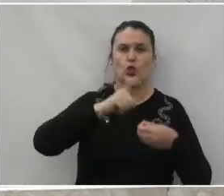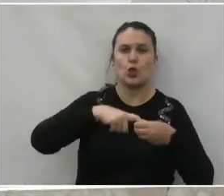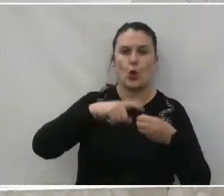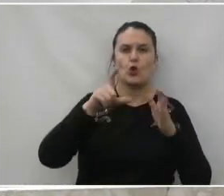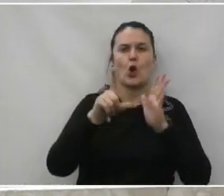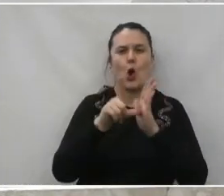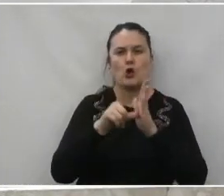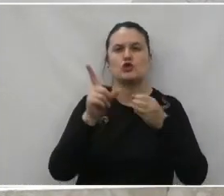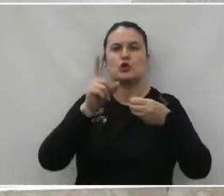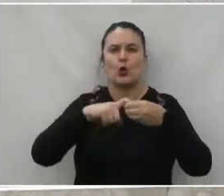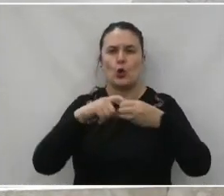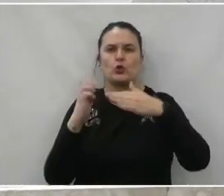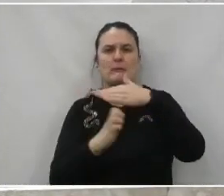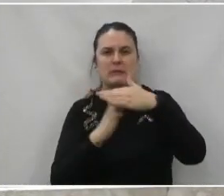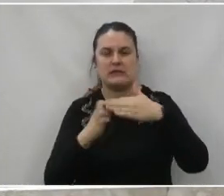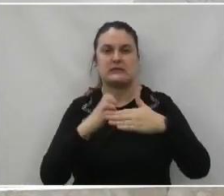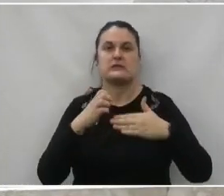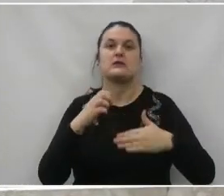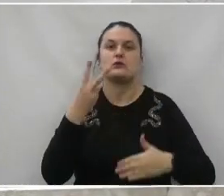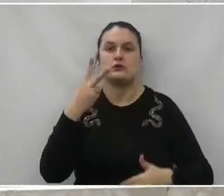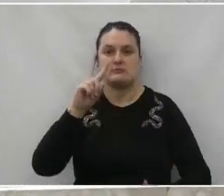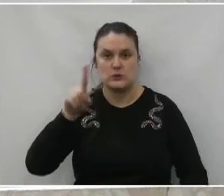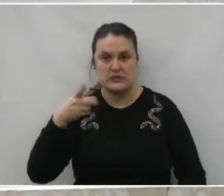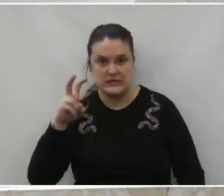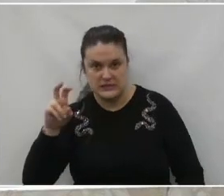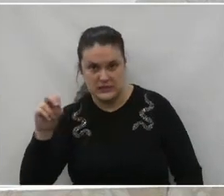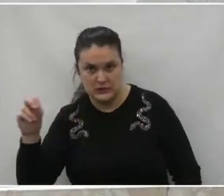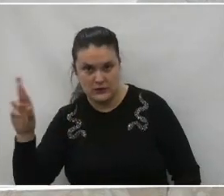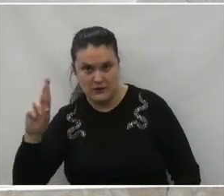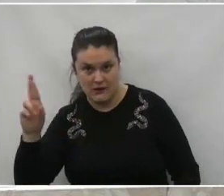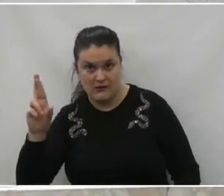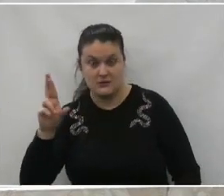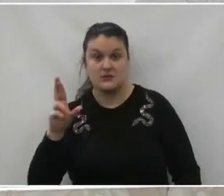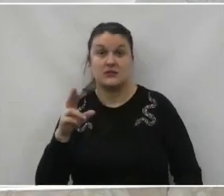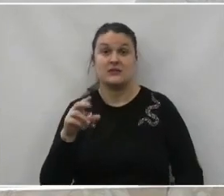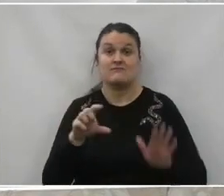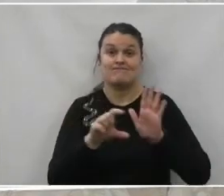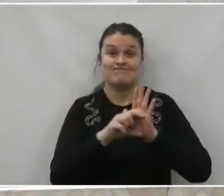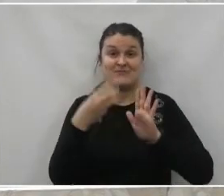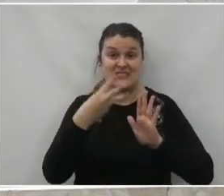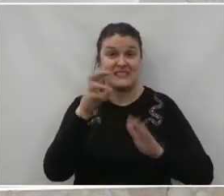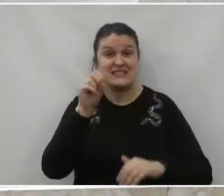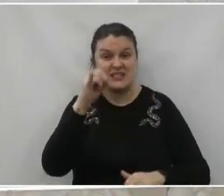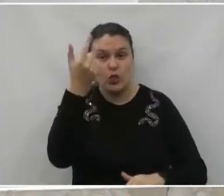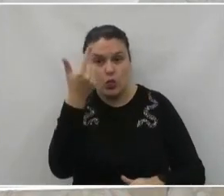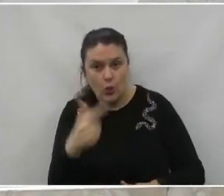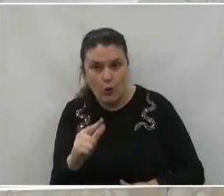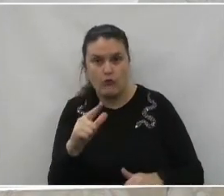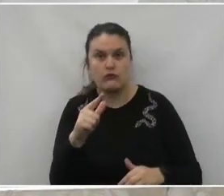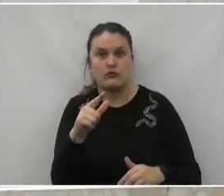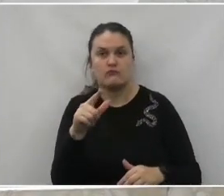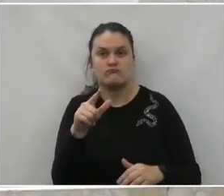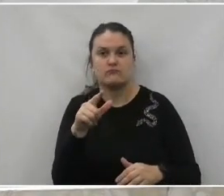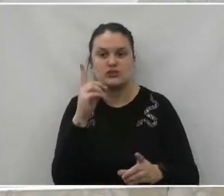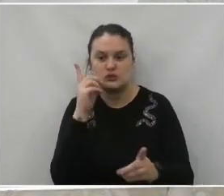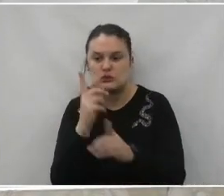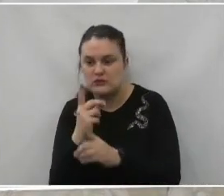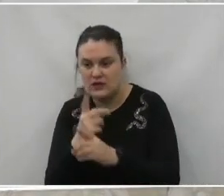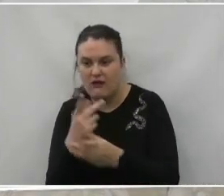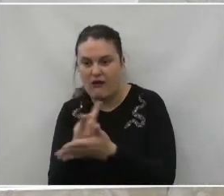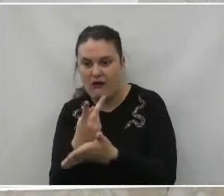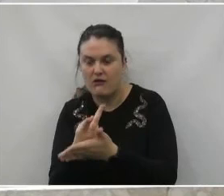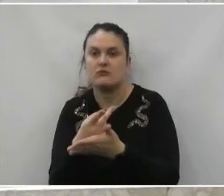R$ 2.500. Parágrafo 3º. Em caso de reincidência, as multas serão cobradas em